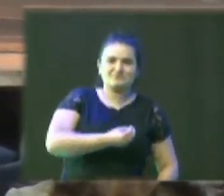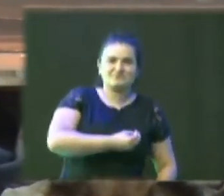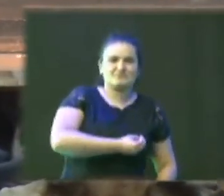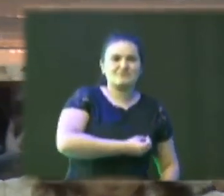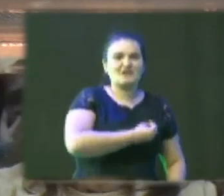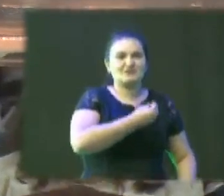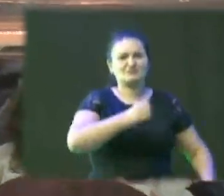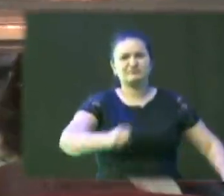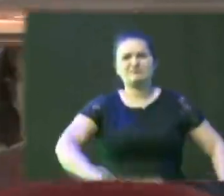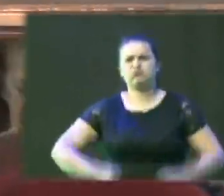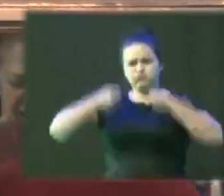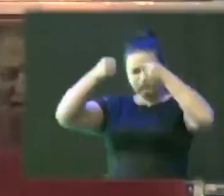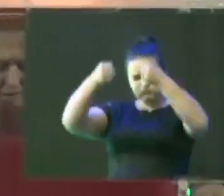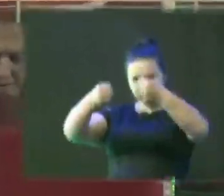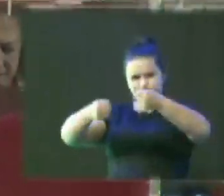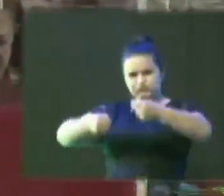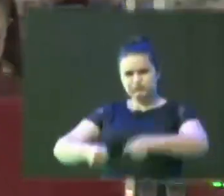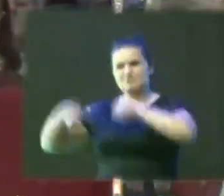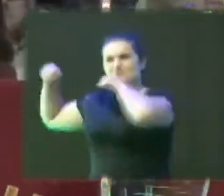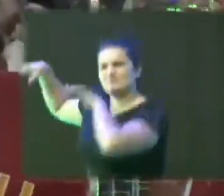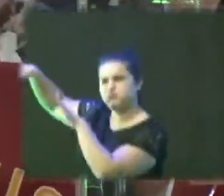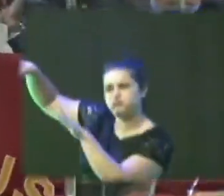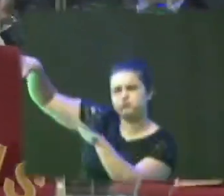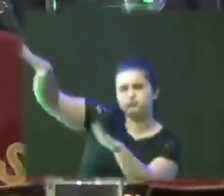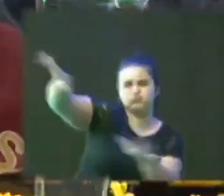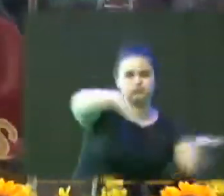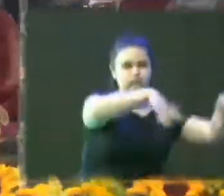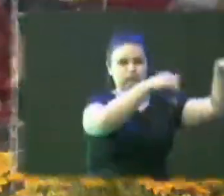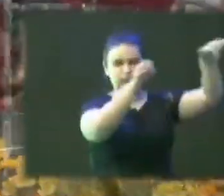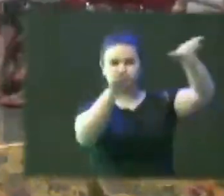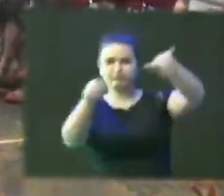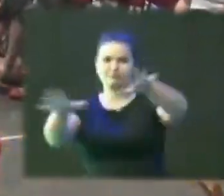e o poder de Deus invade